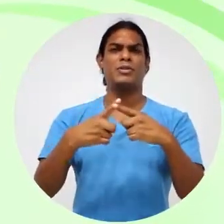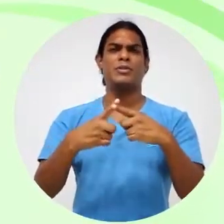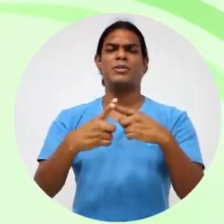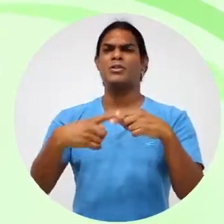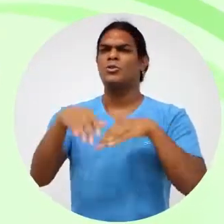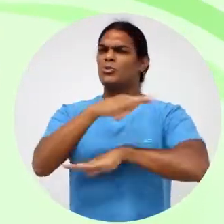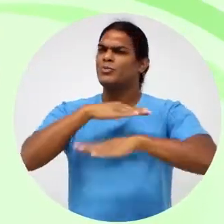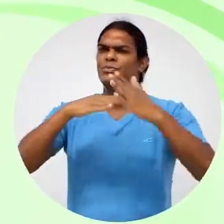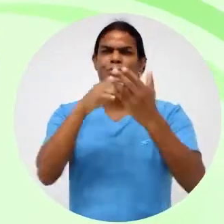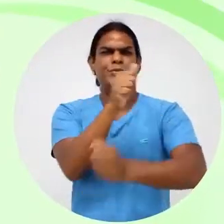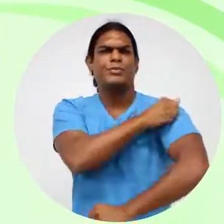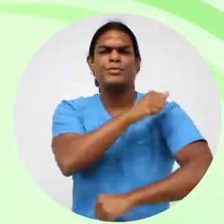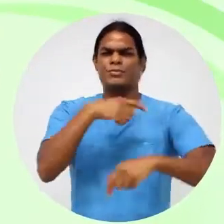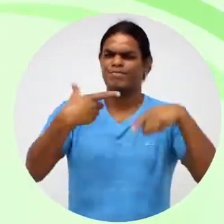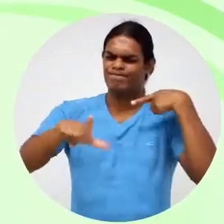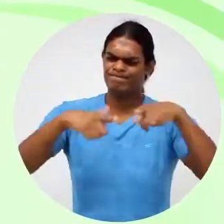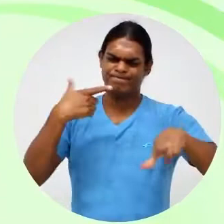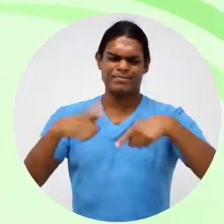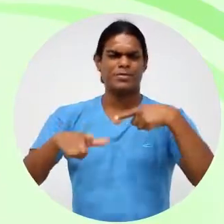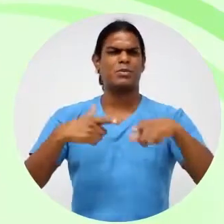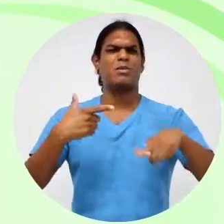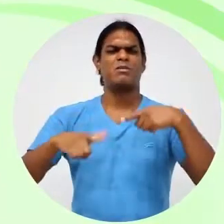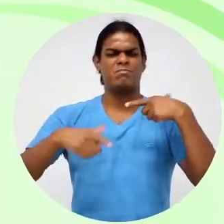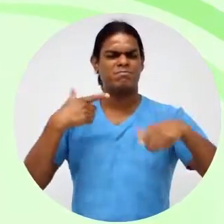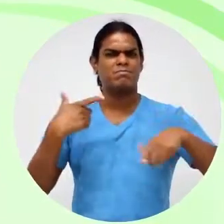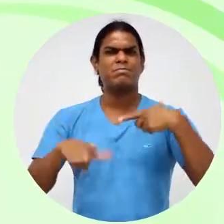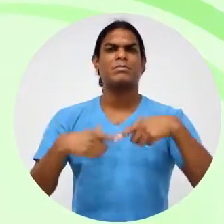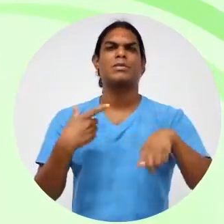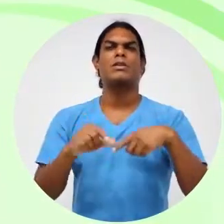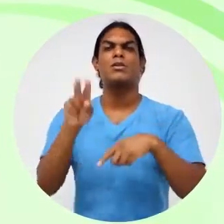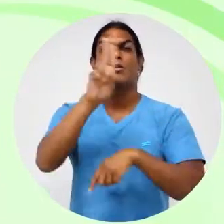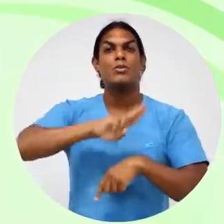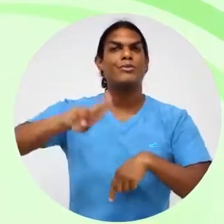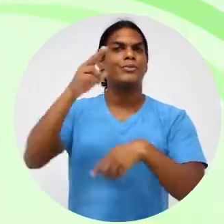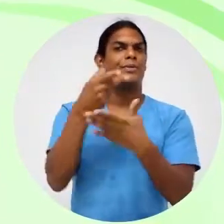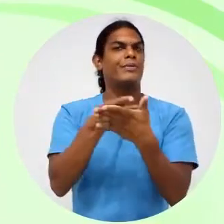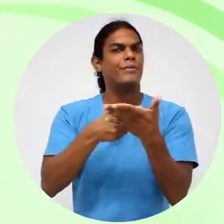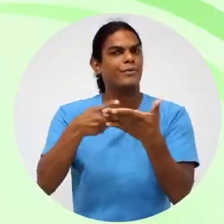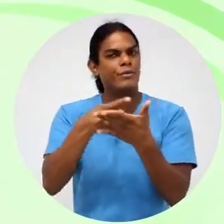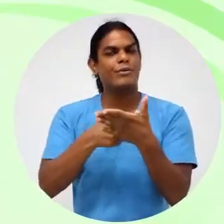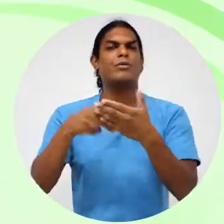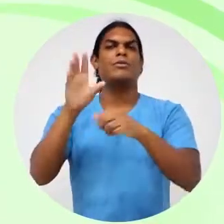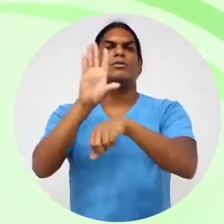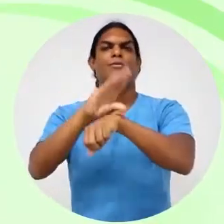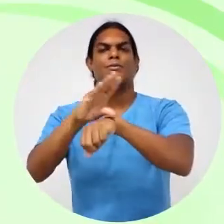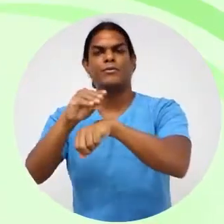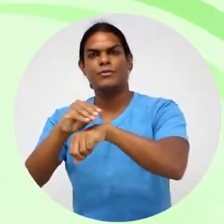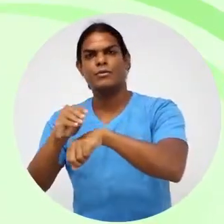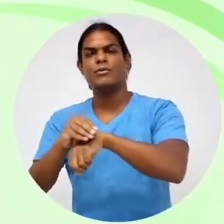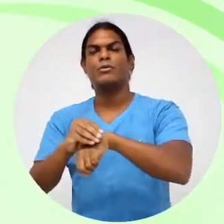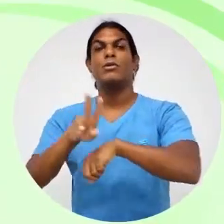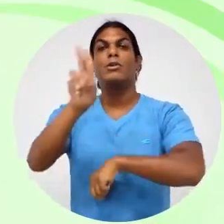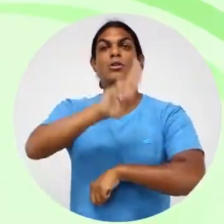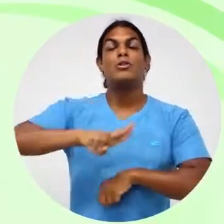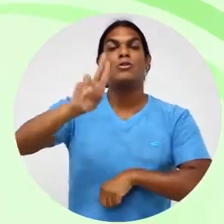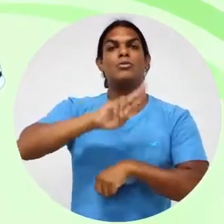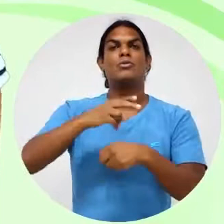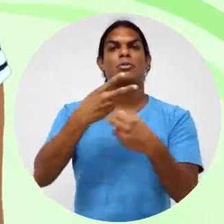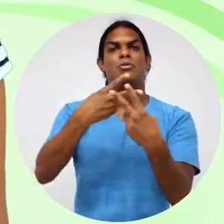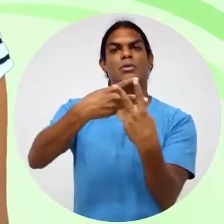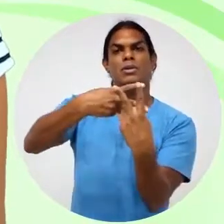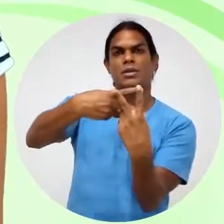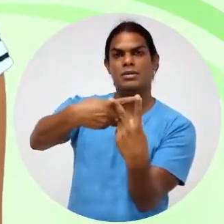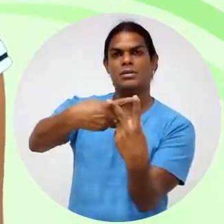que levou a muitas reflexões e através da hashtag, de uma determinada hashtag,